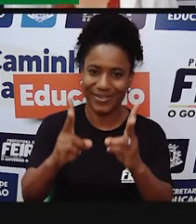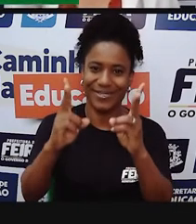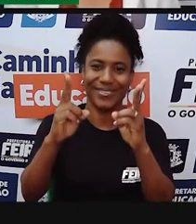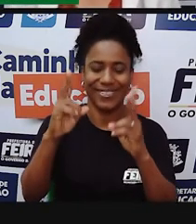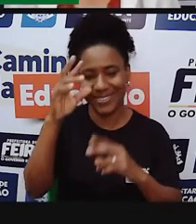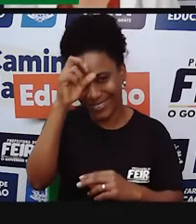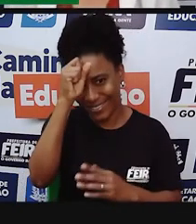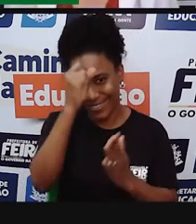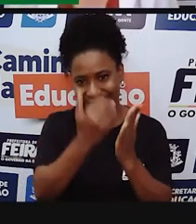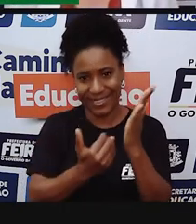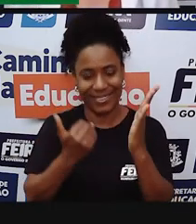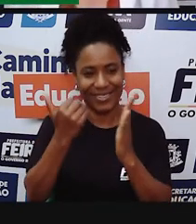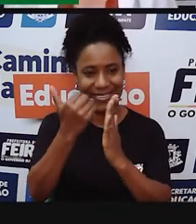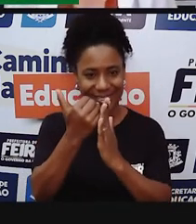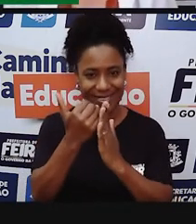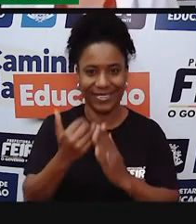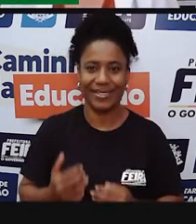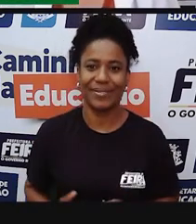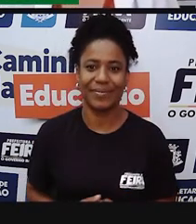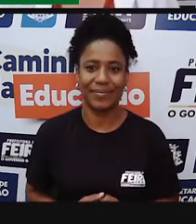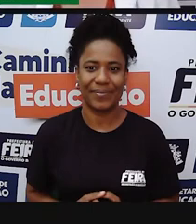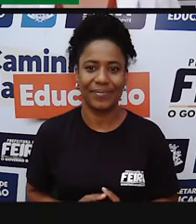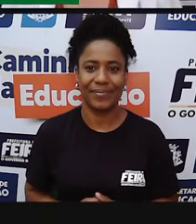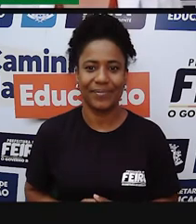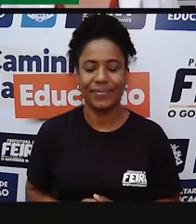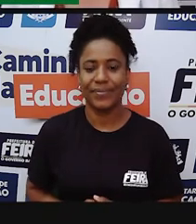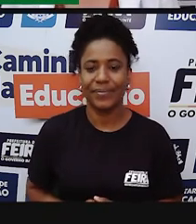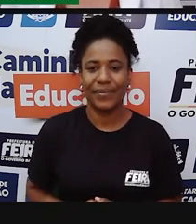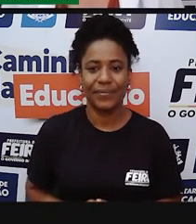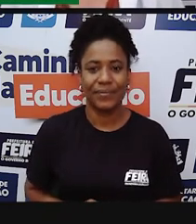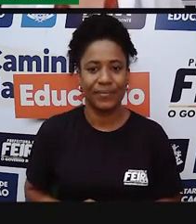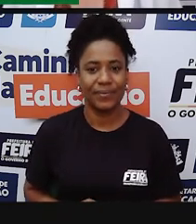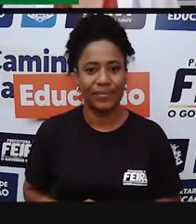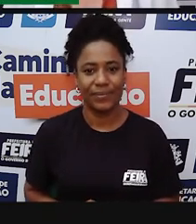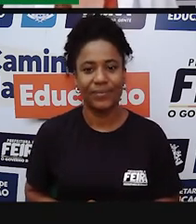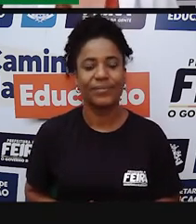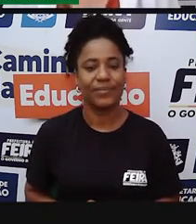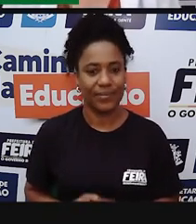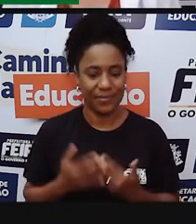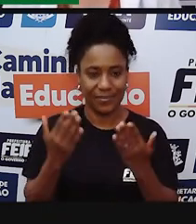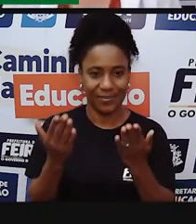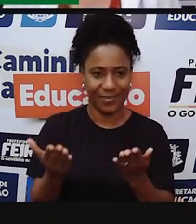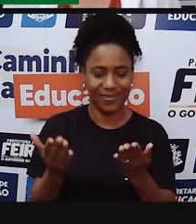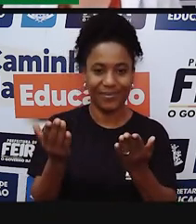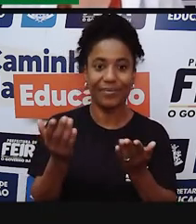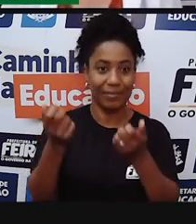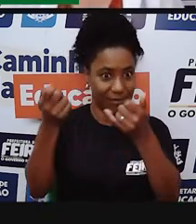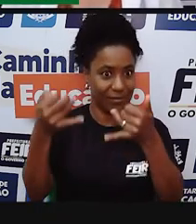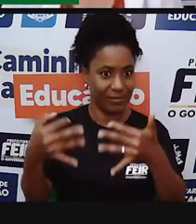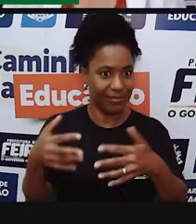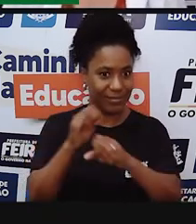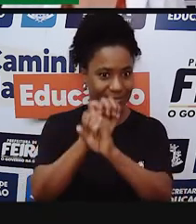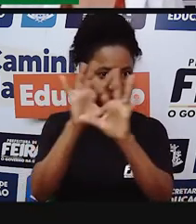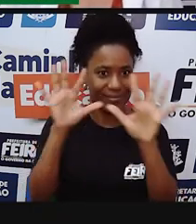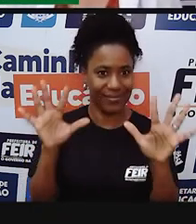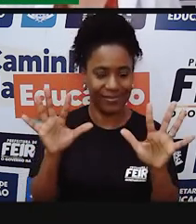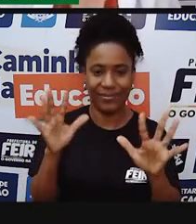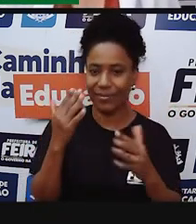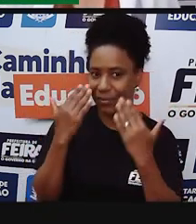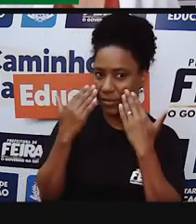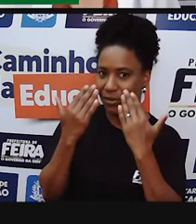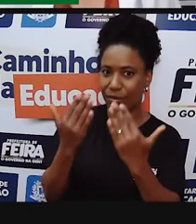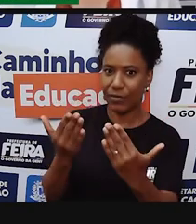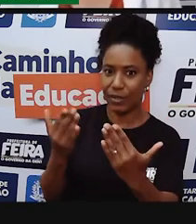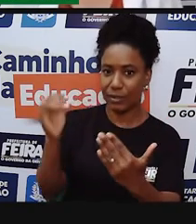adiante junto comigo para nós entendermos um pouco mais sobre este é e observe esta imagem